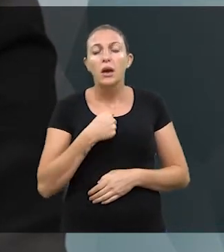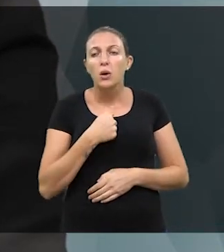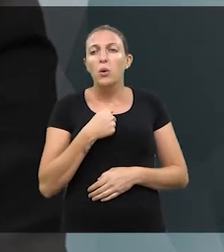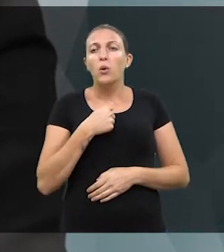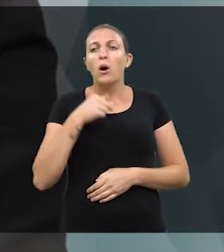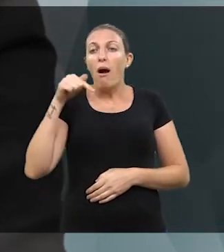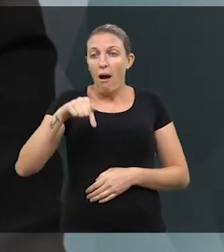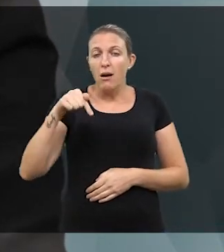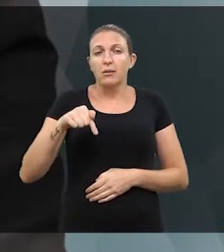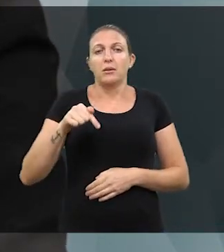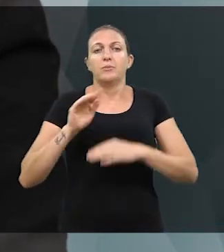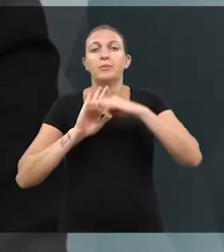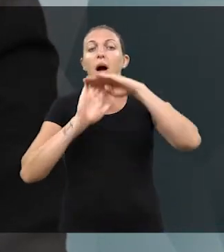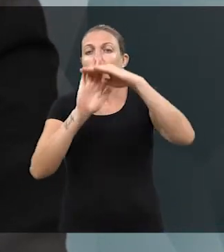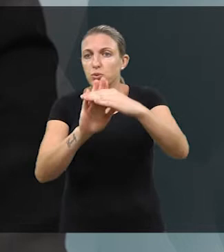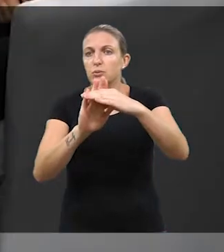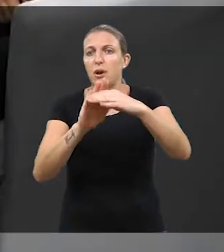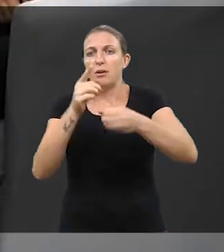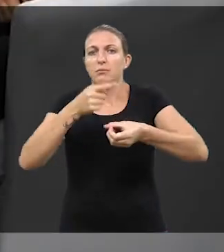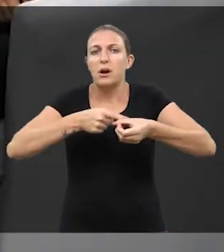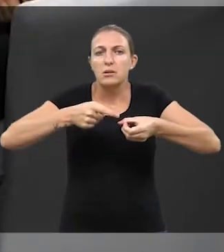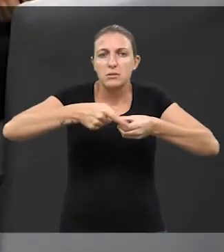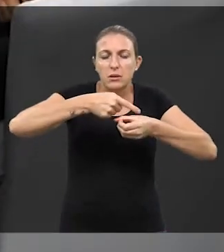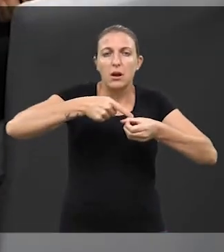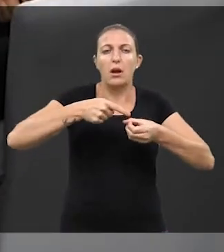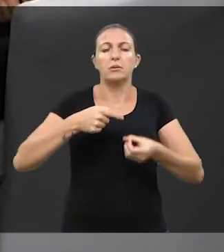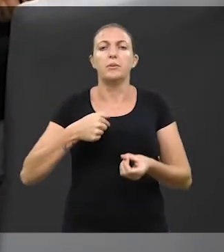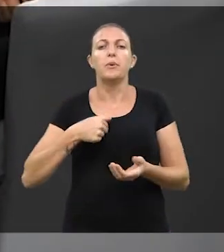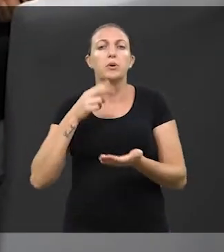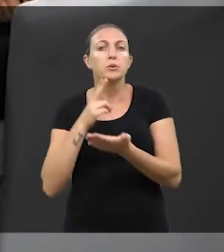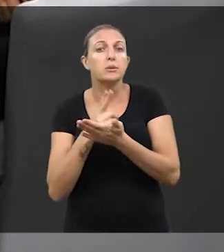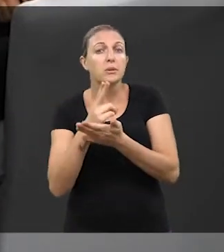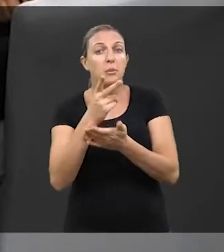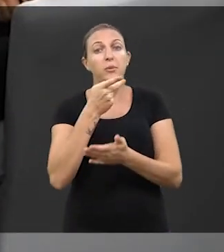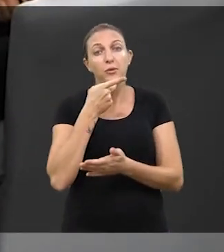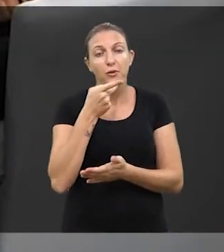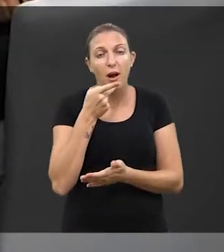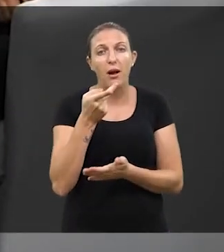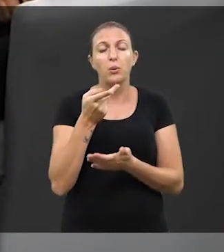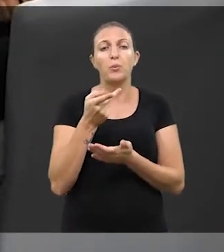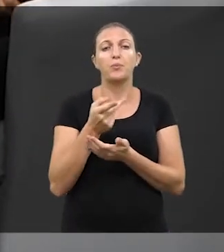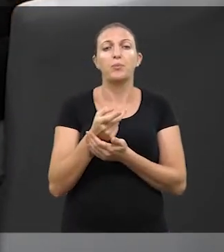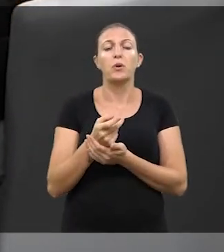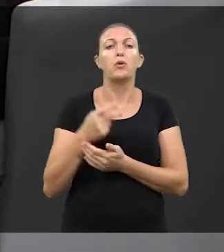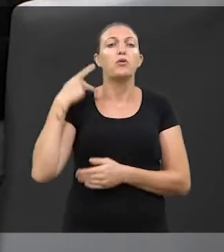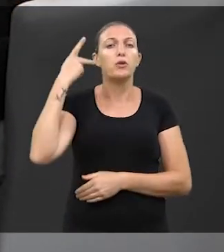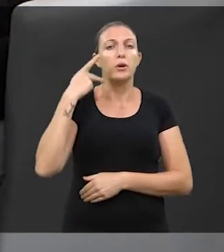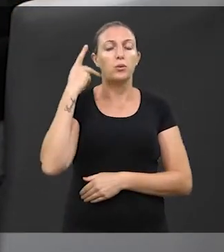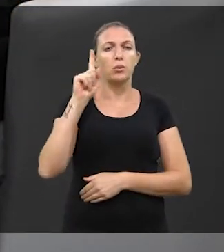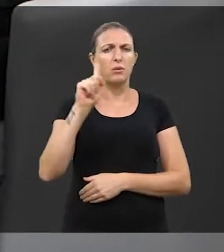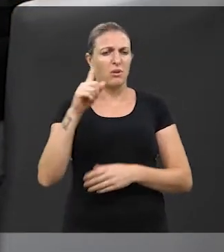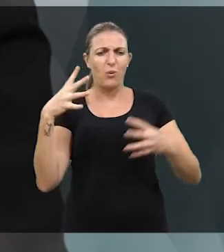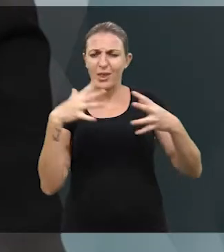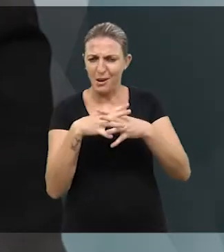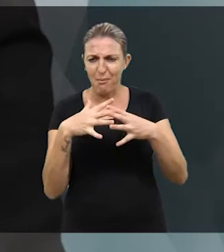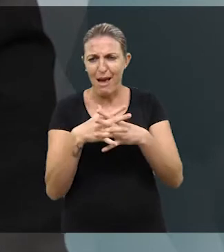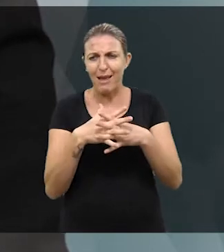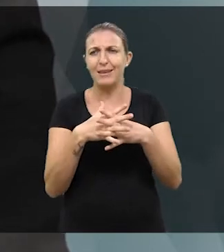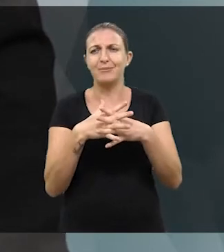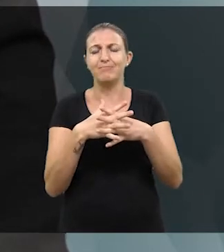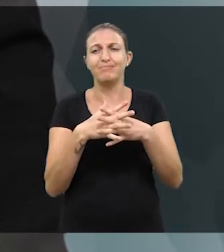aqui para a contribuir para a cidade eu sempre digo neta ele que se o vereador ele não atrapalhar já ajuda